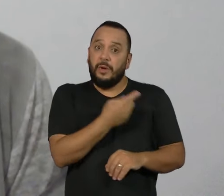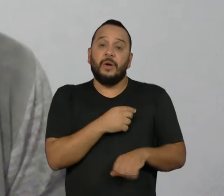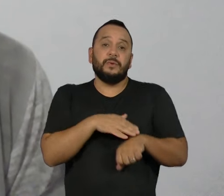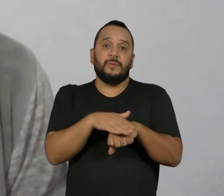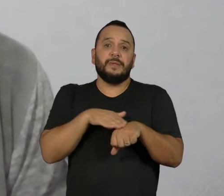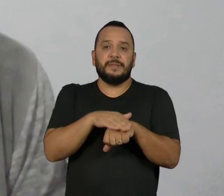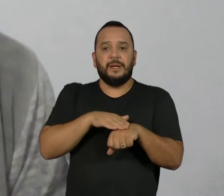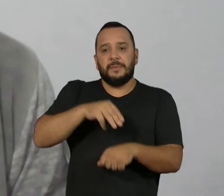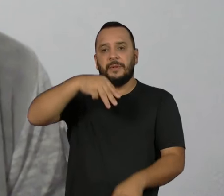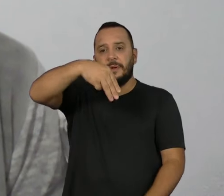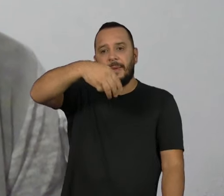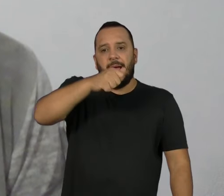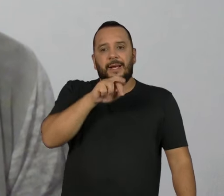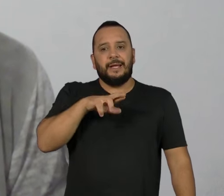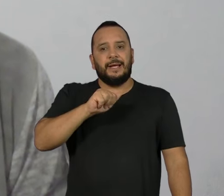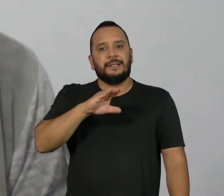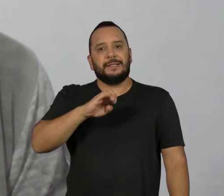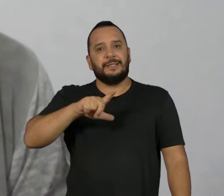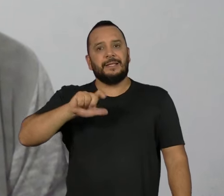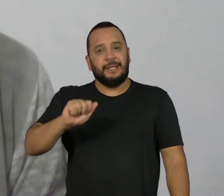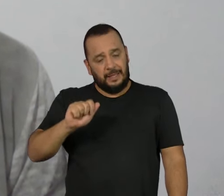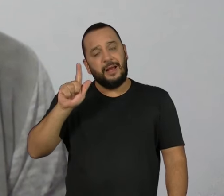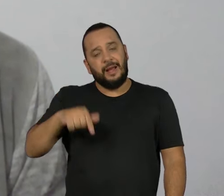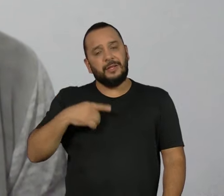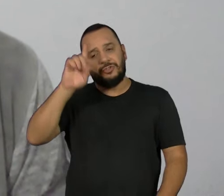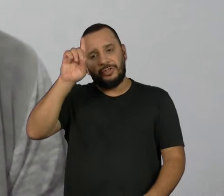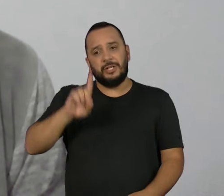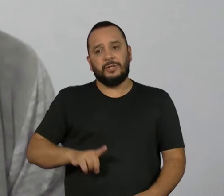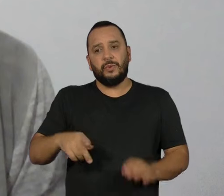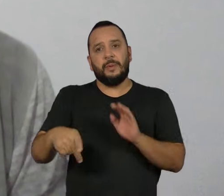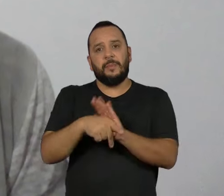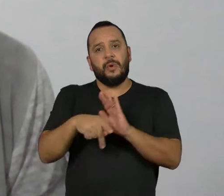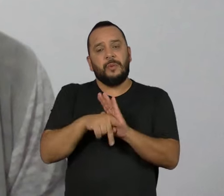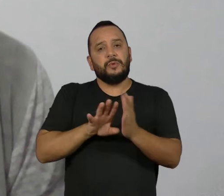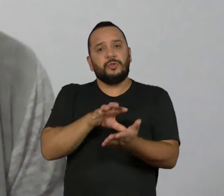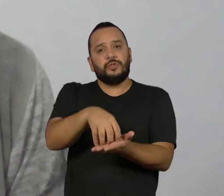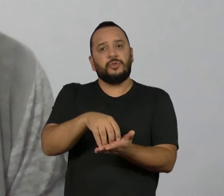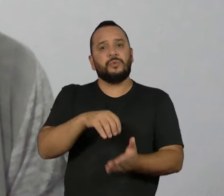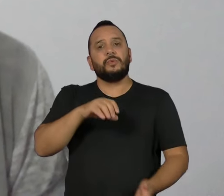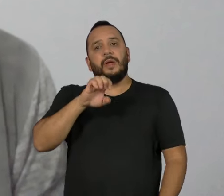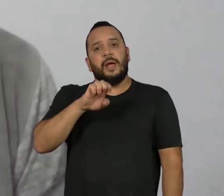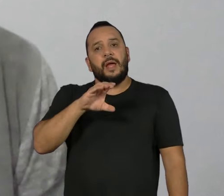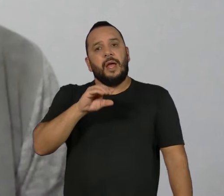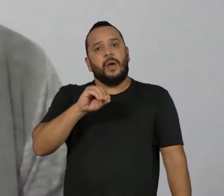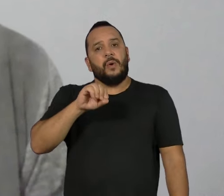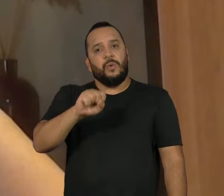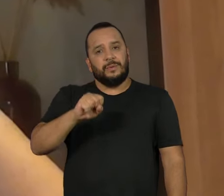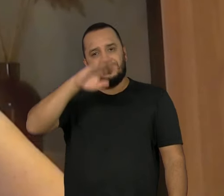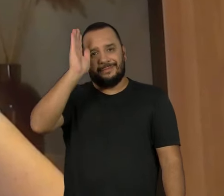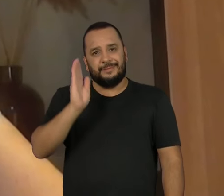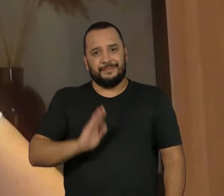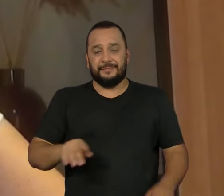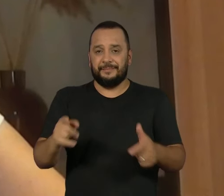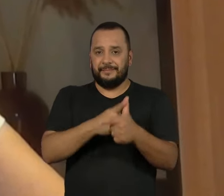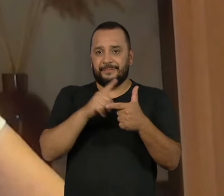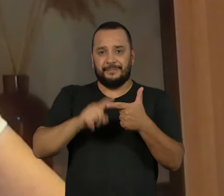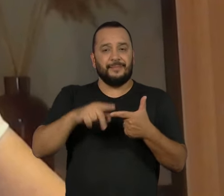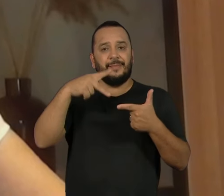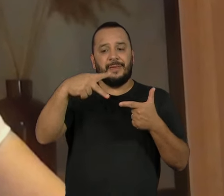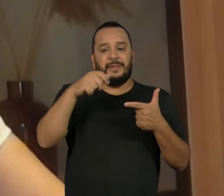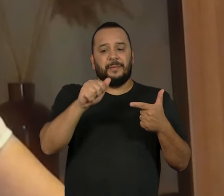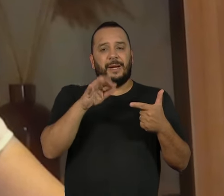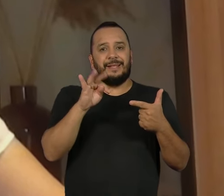Maria Cecília Veide Brito, diretora de Relações Internacionais do Instituto Ecos Brasil, e com Patrícia Cota,